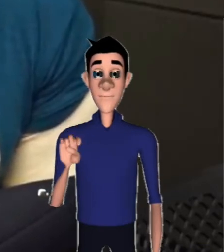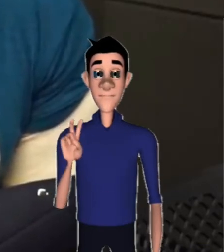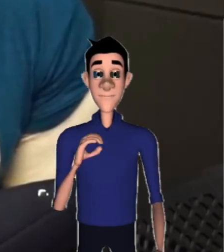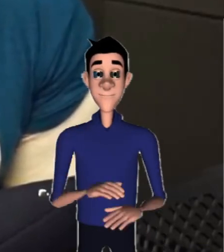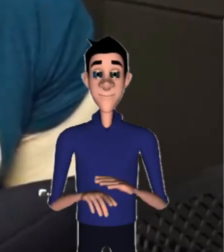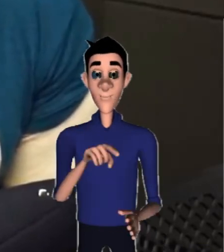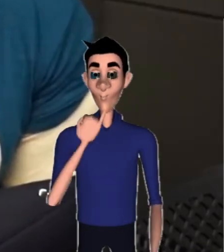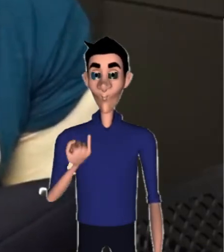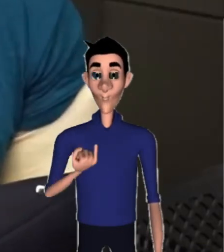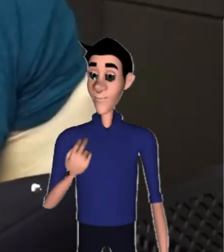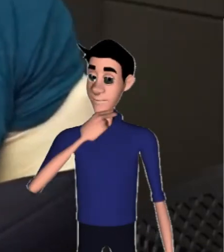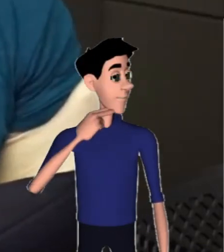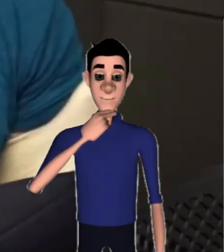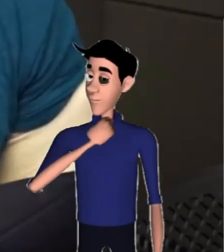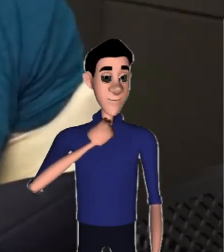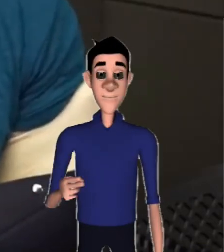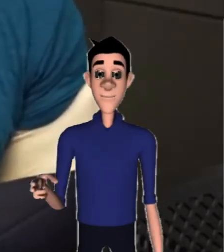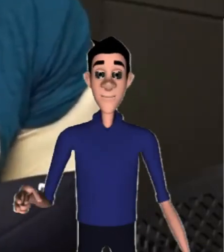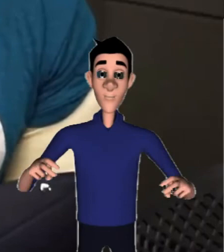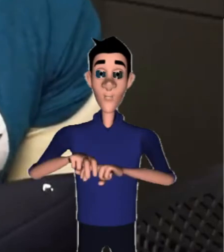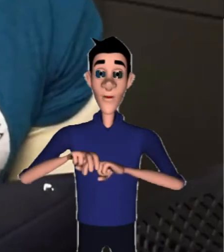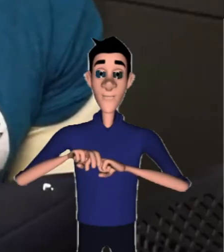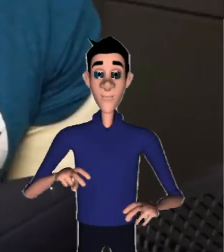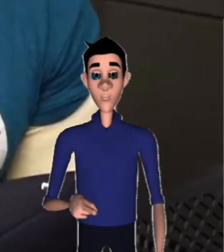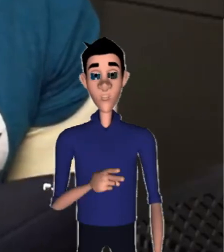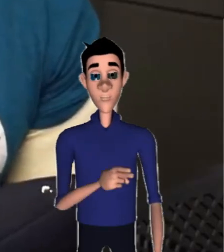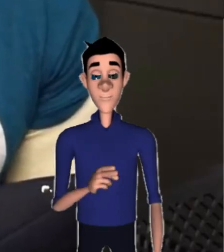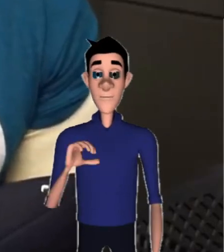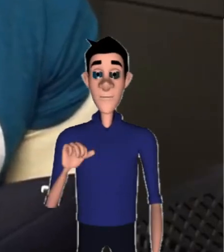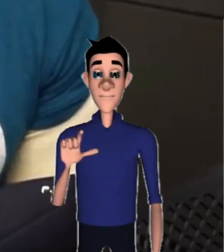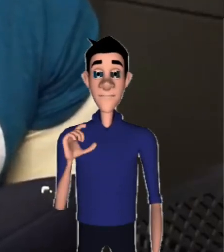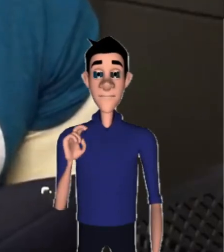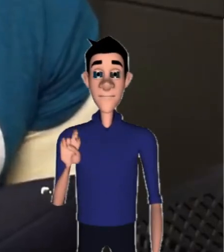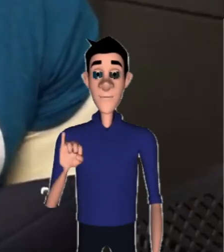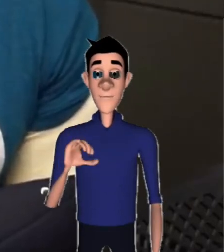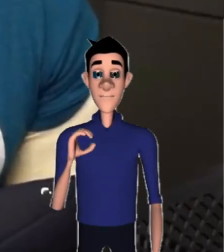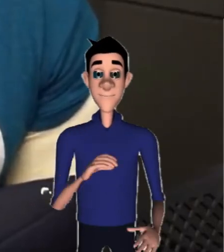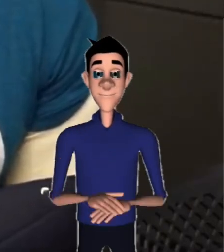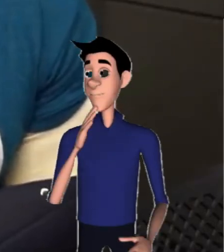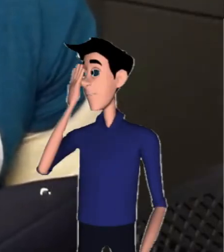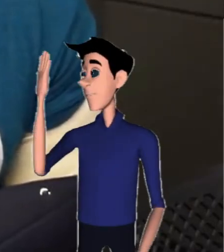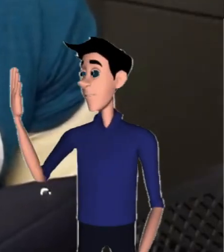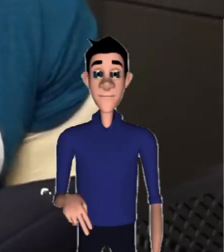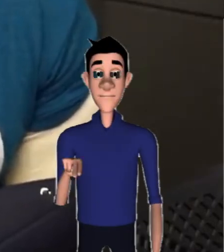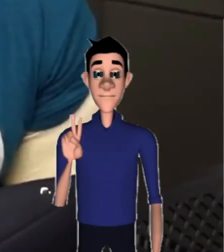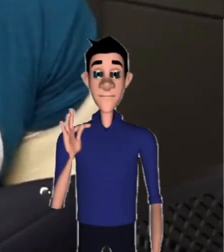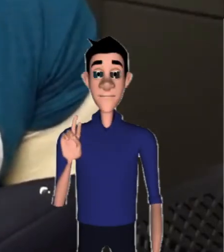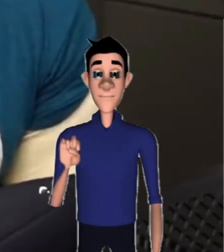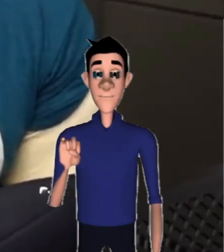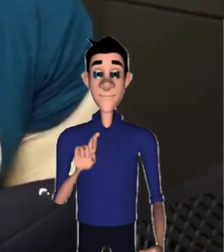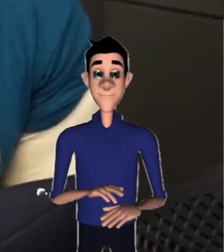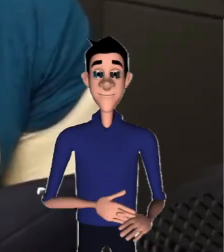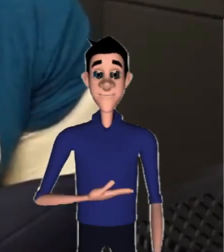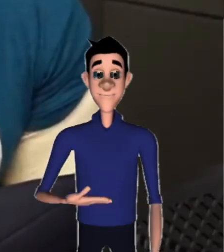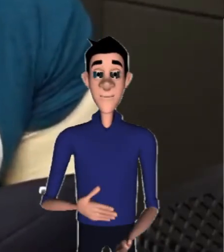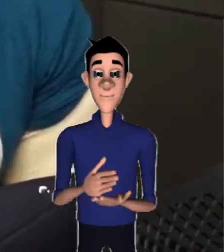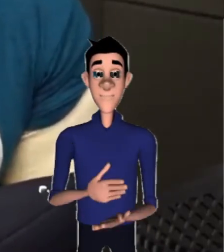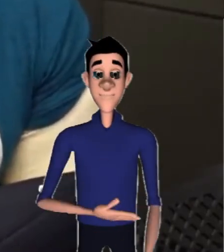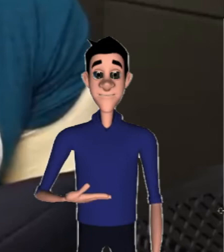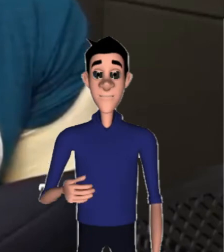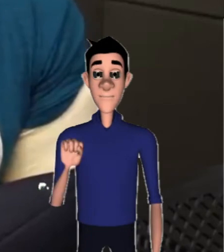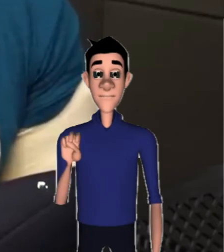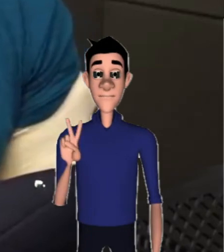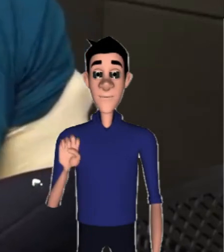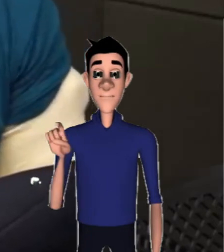queira, quer não, cortou 1.000, cortou 20%. Então o corpo ele vai dar essa freada metabólica por causa dessas 1.000. Então não precisa fazer uma dieta de